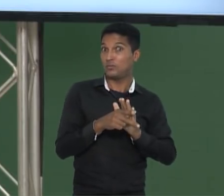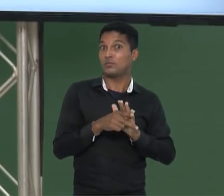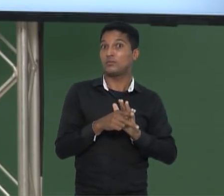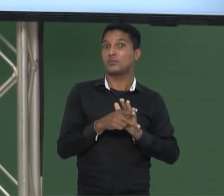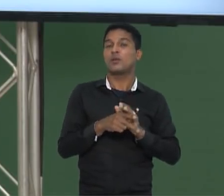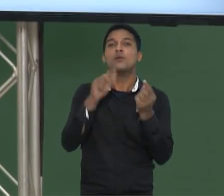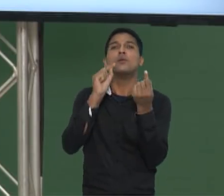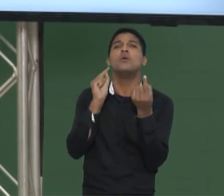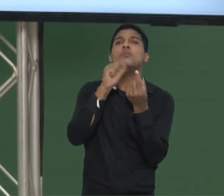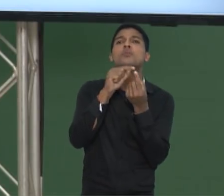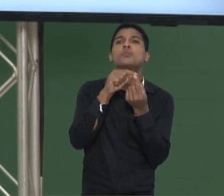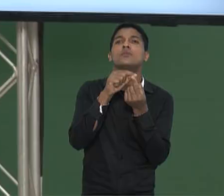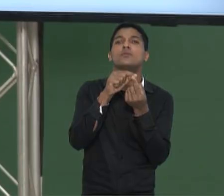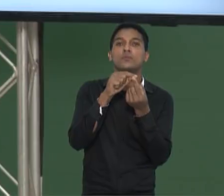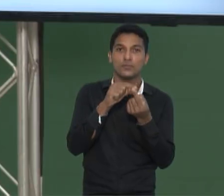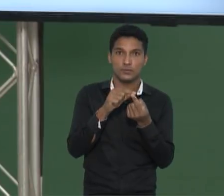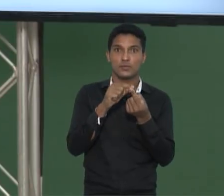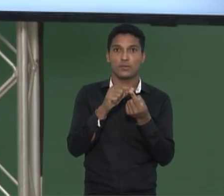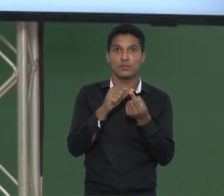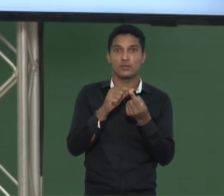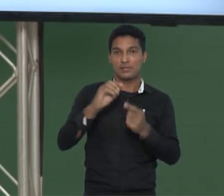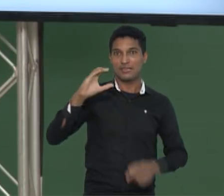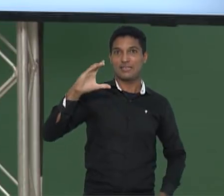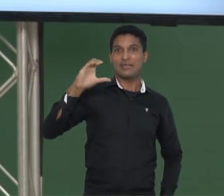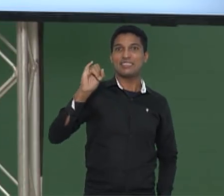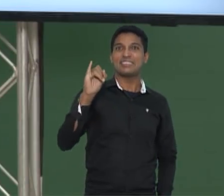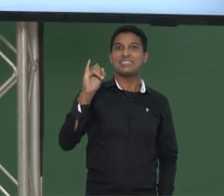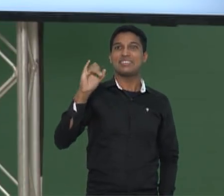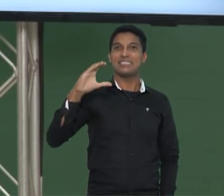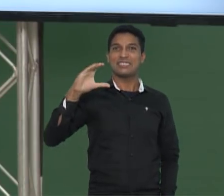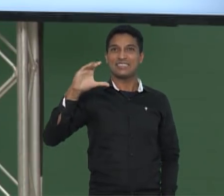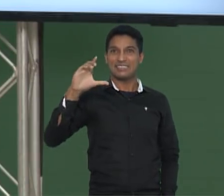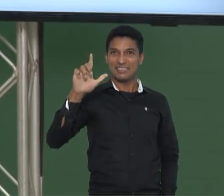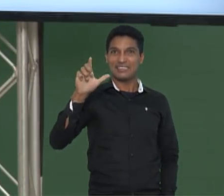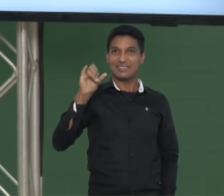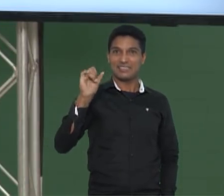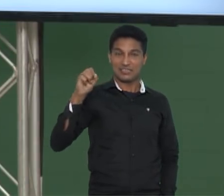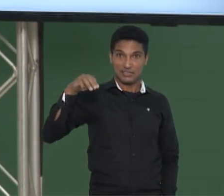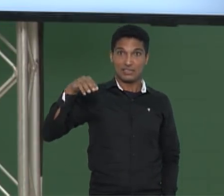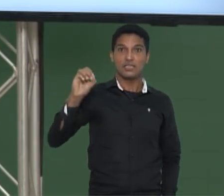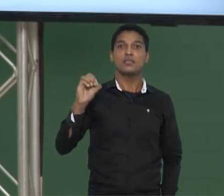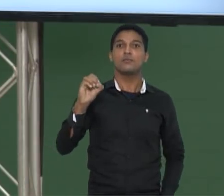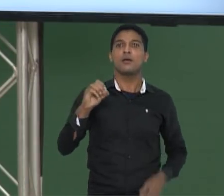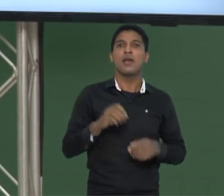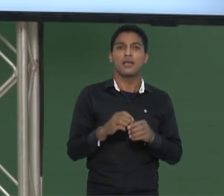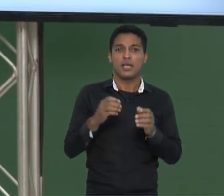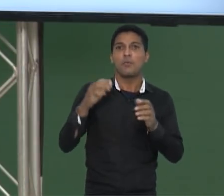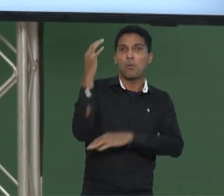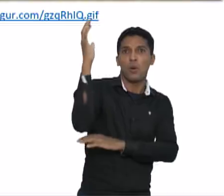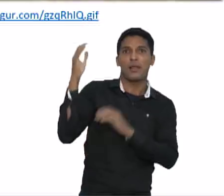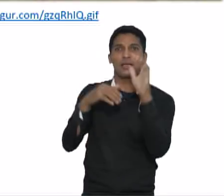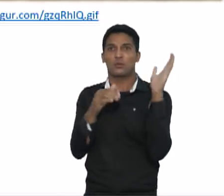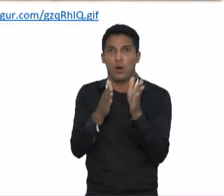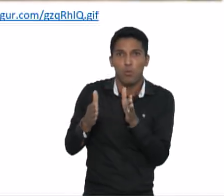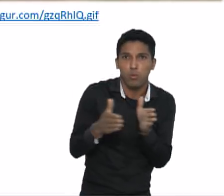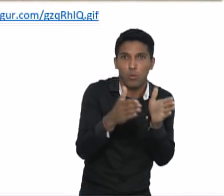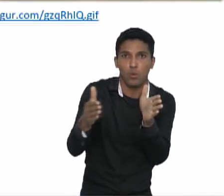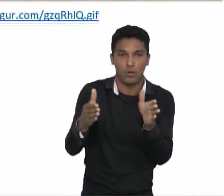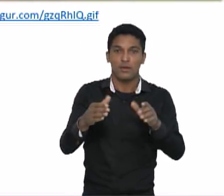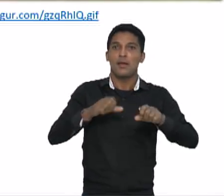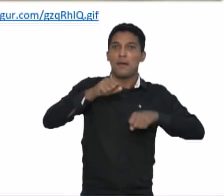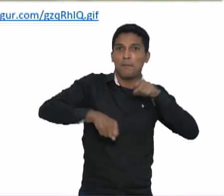principal objetivo o ciclismo em trilhas naturais. Então, a gente viu um pouquinho sobre o conceito,